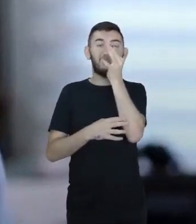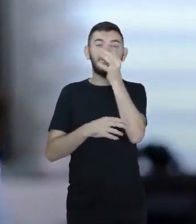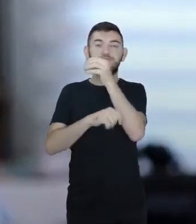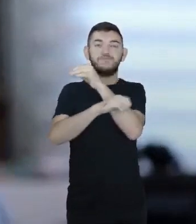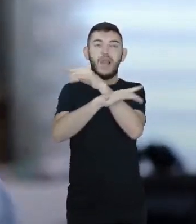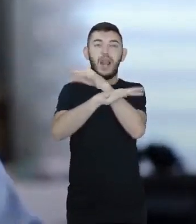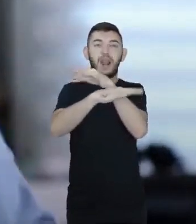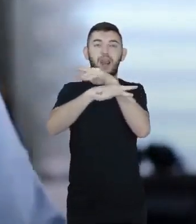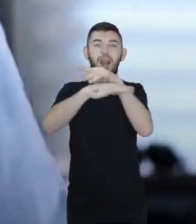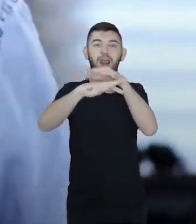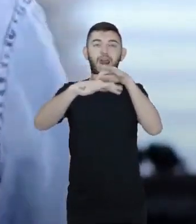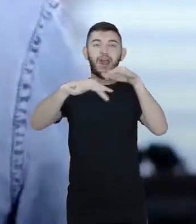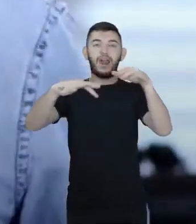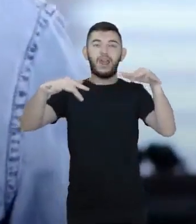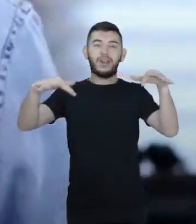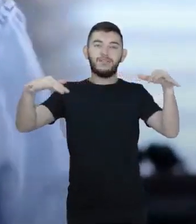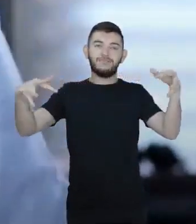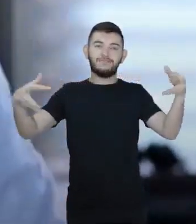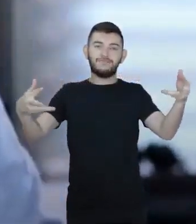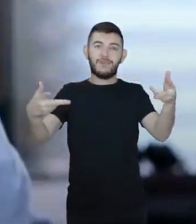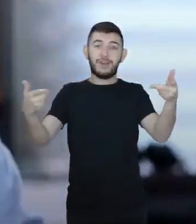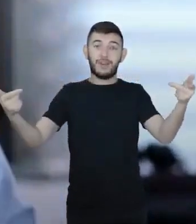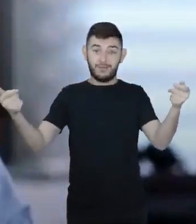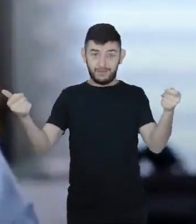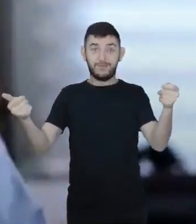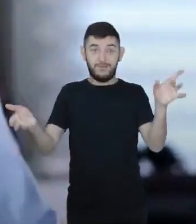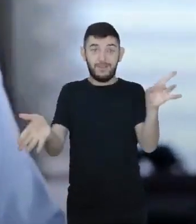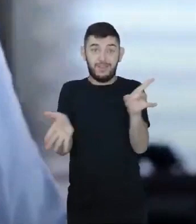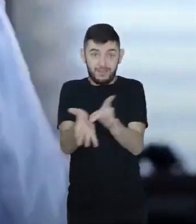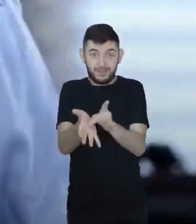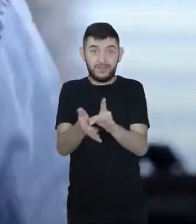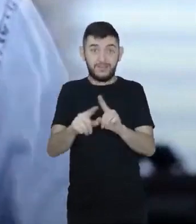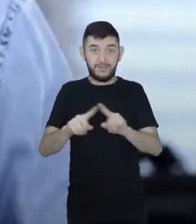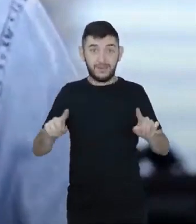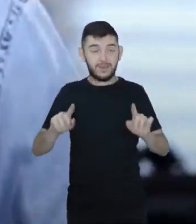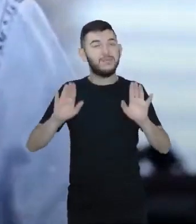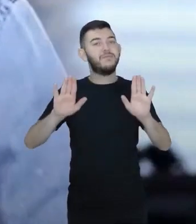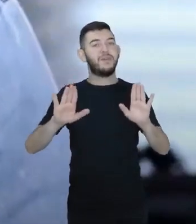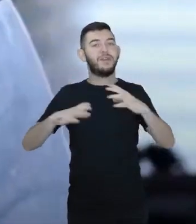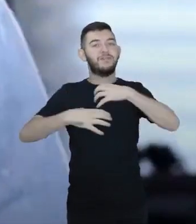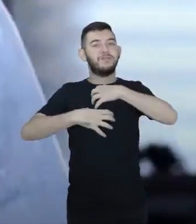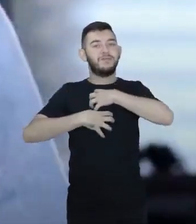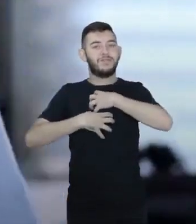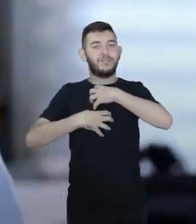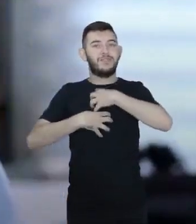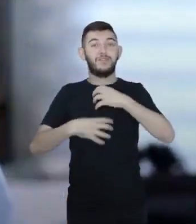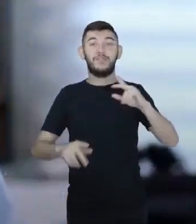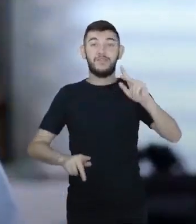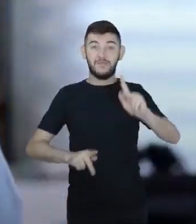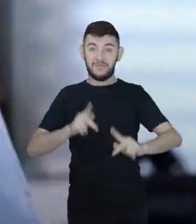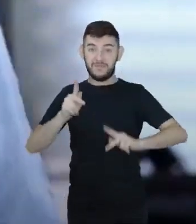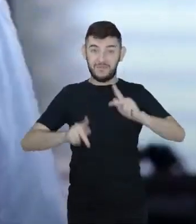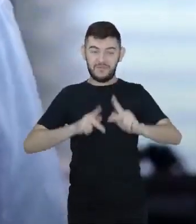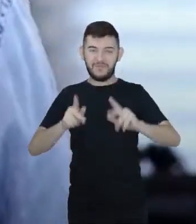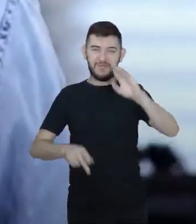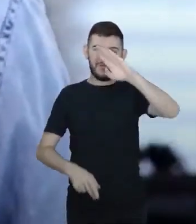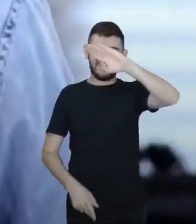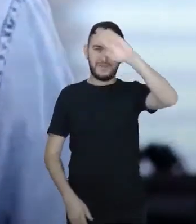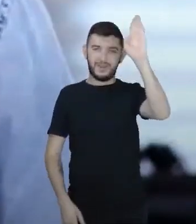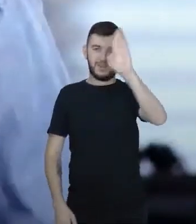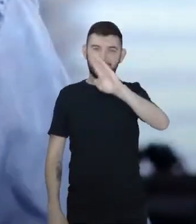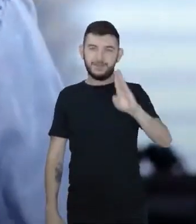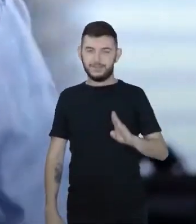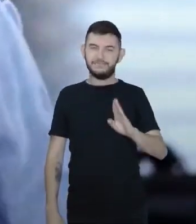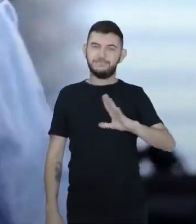perfume que uma hora pode produzir e eu acho que isso vai fazer com que o povo brasileiro se dirige o né